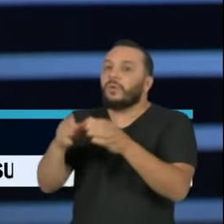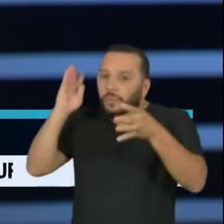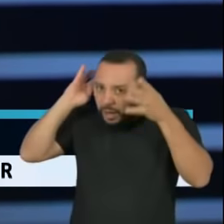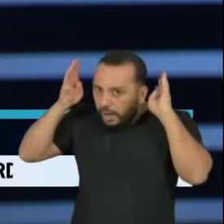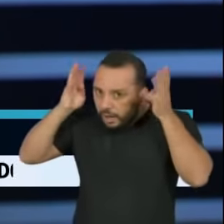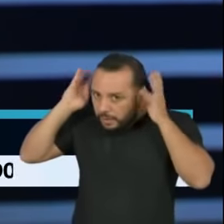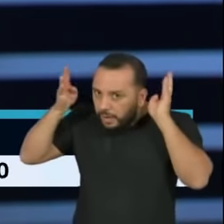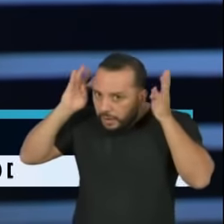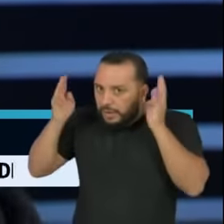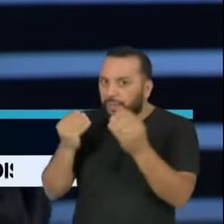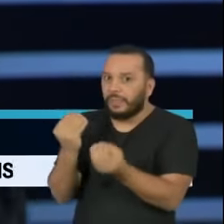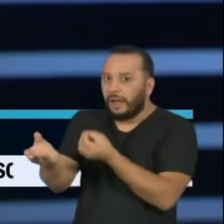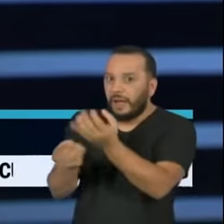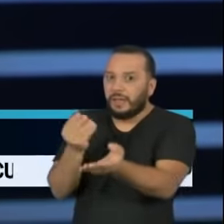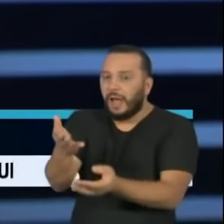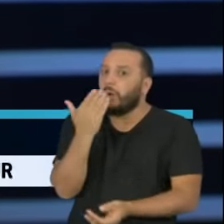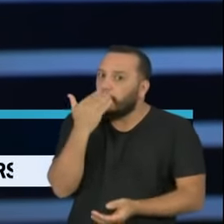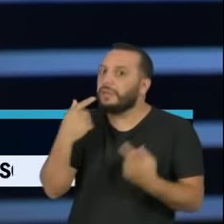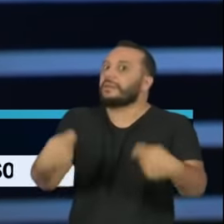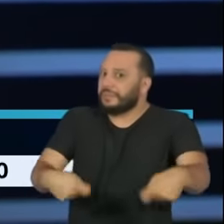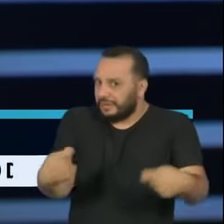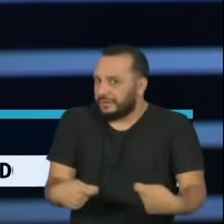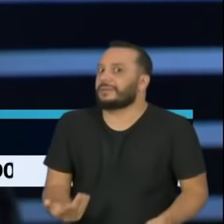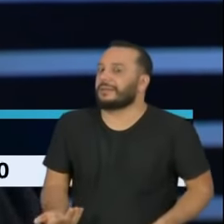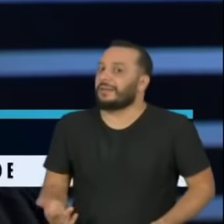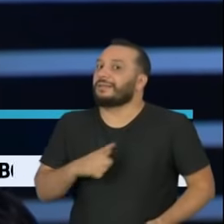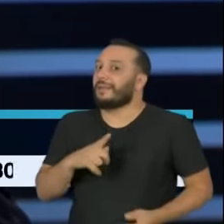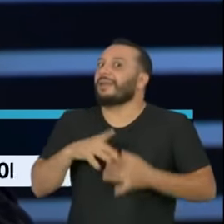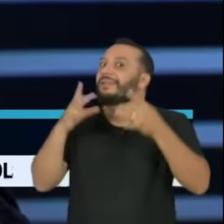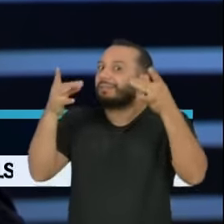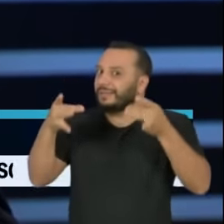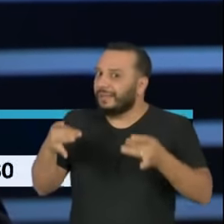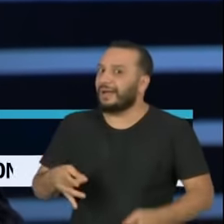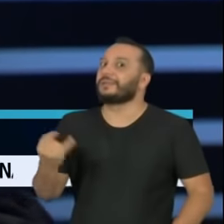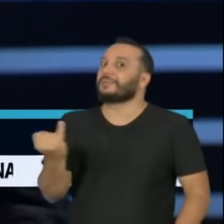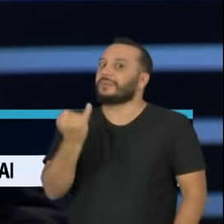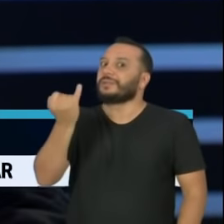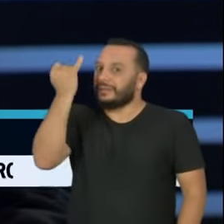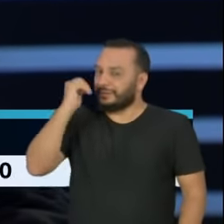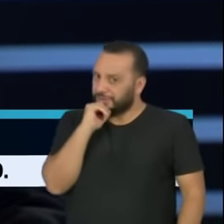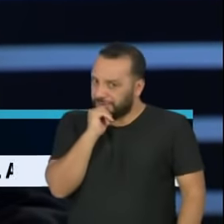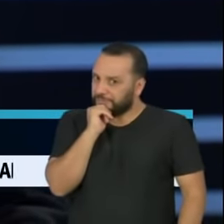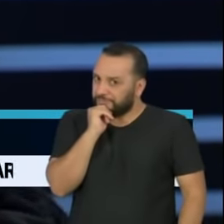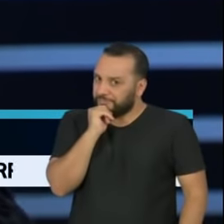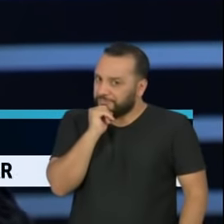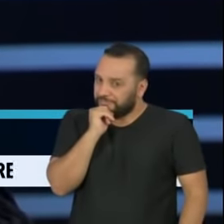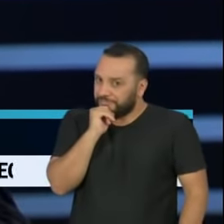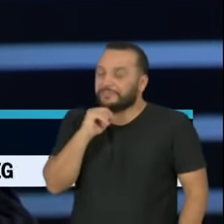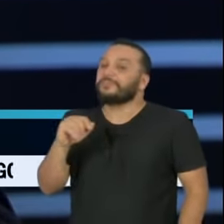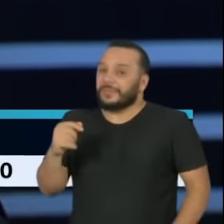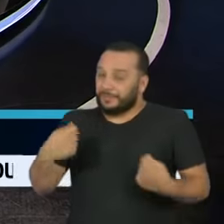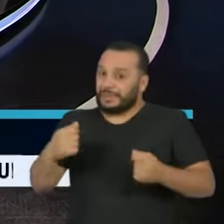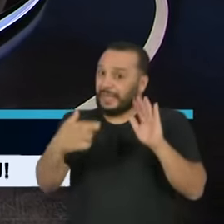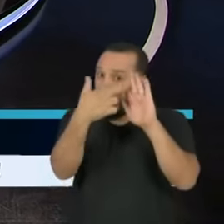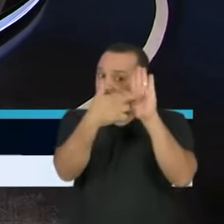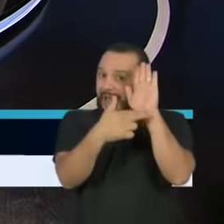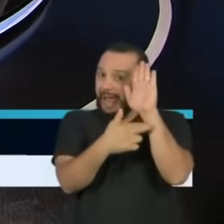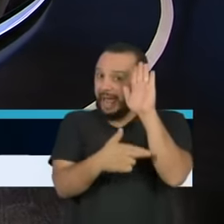das estradas. Então, você aí tem um detalhe que, assim, você tem uma questão de logística,